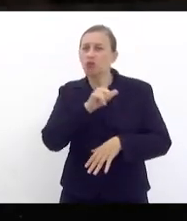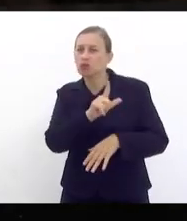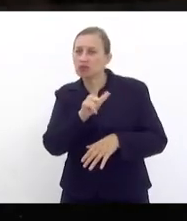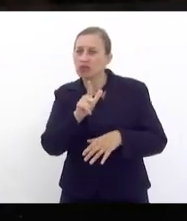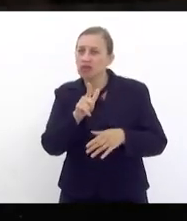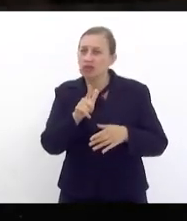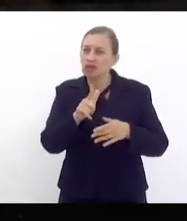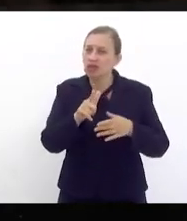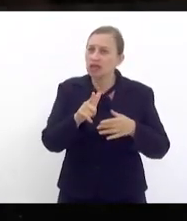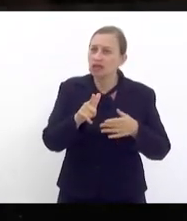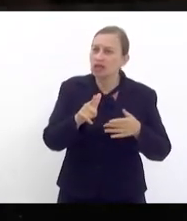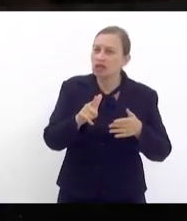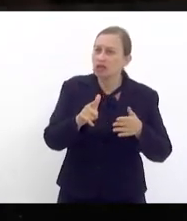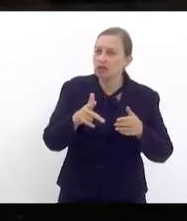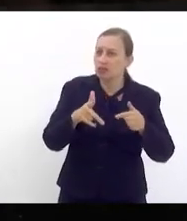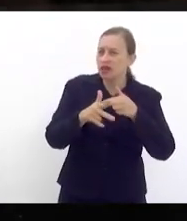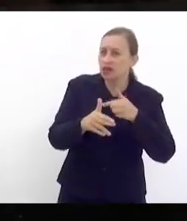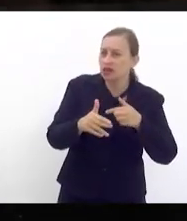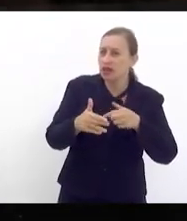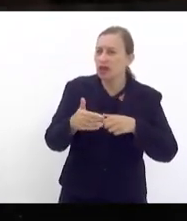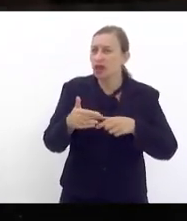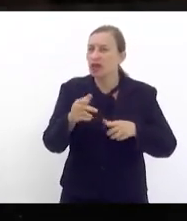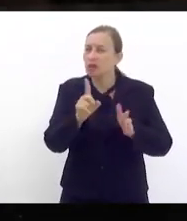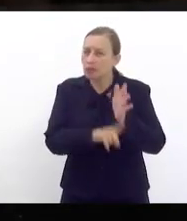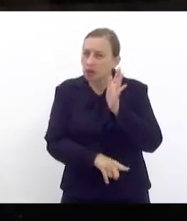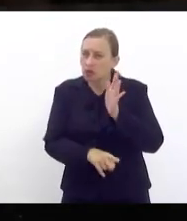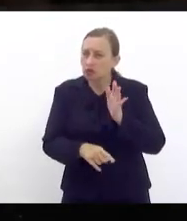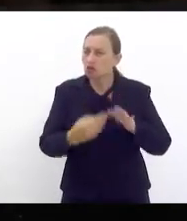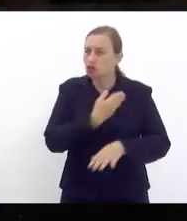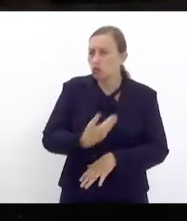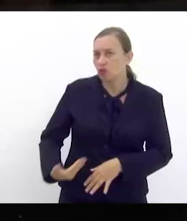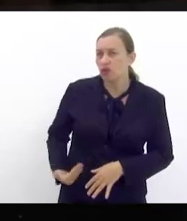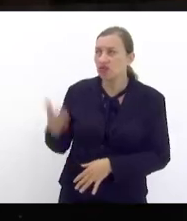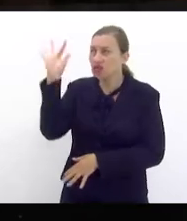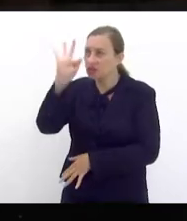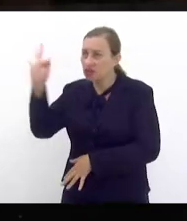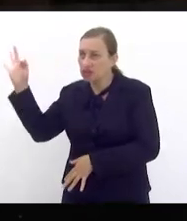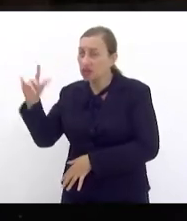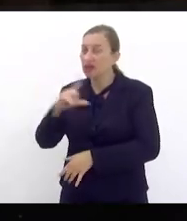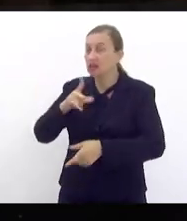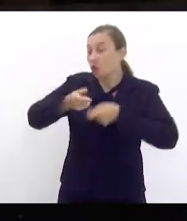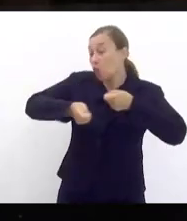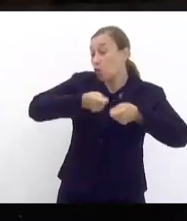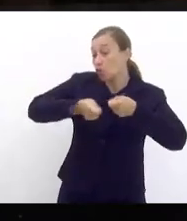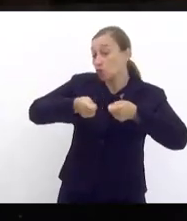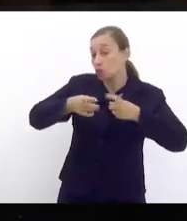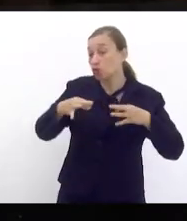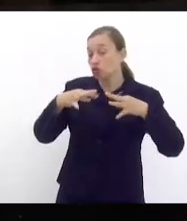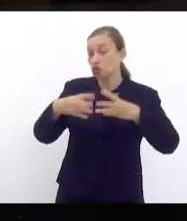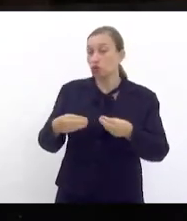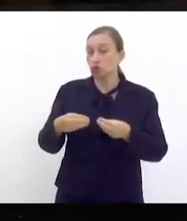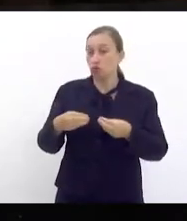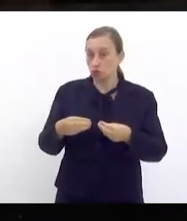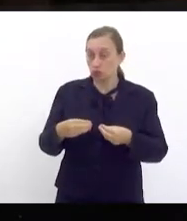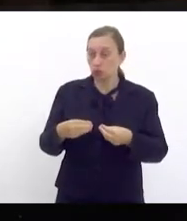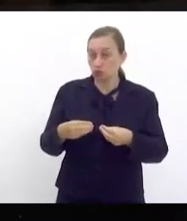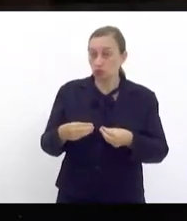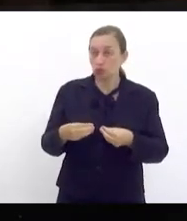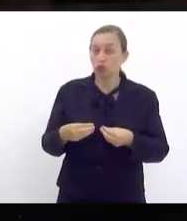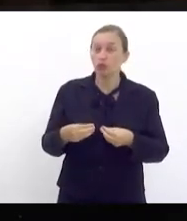intervir muito menos do que o governo federal, que tem exclusivamente o controle e o direcionamento da política monetária e